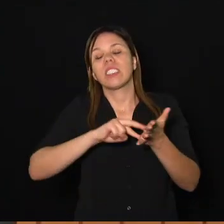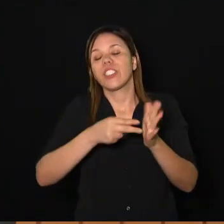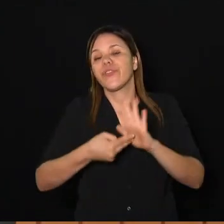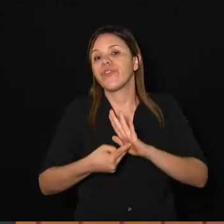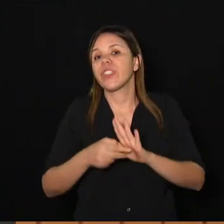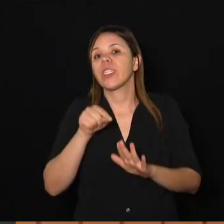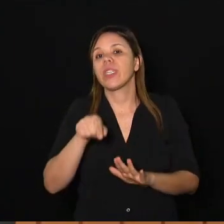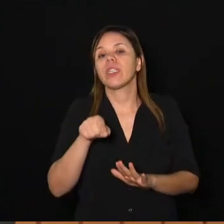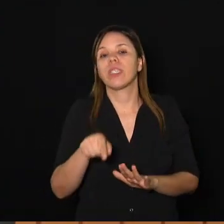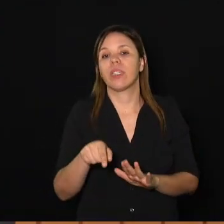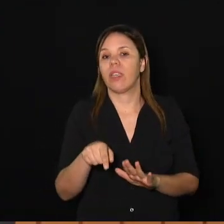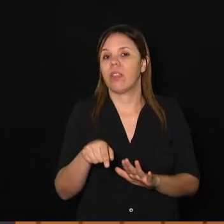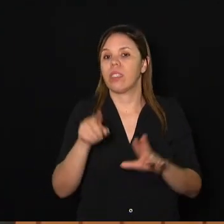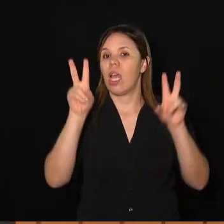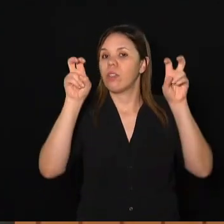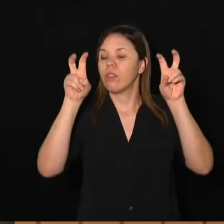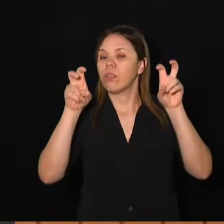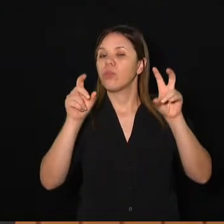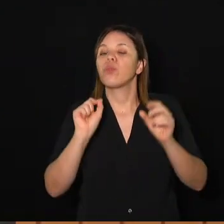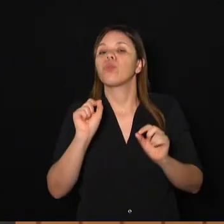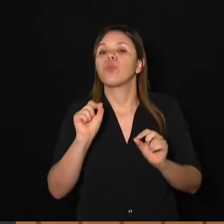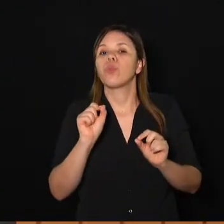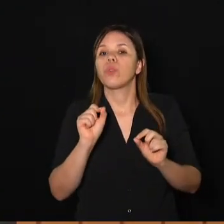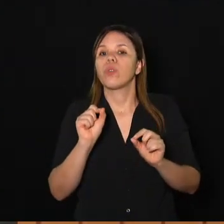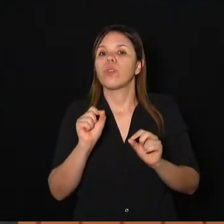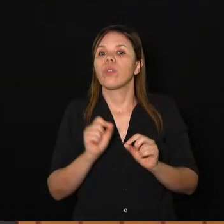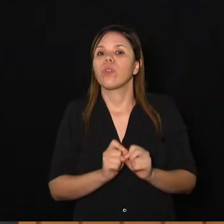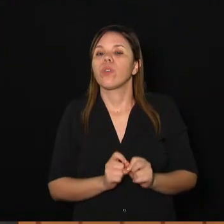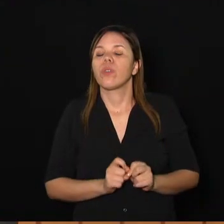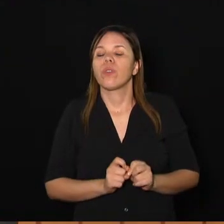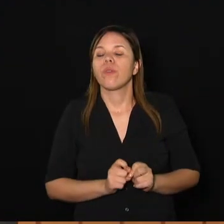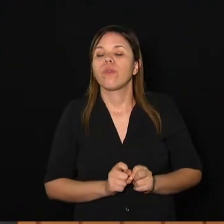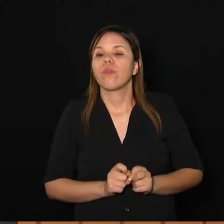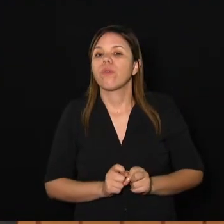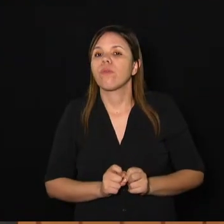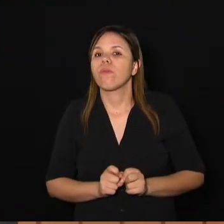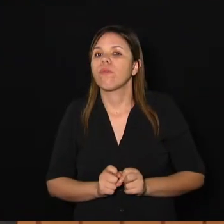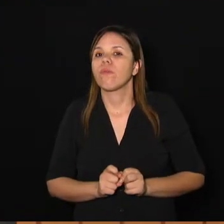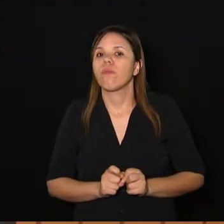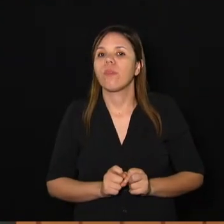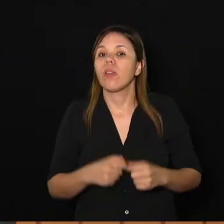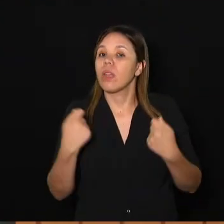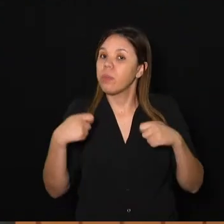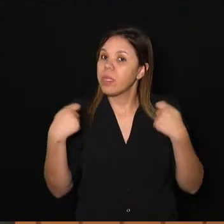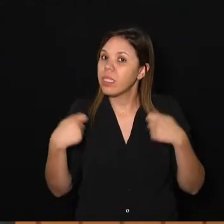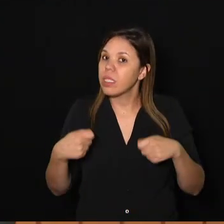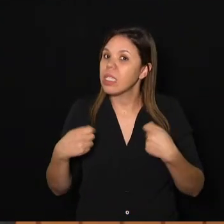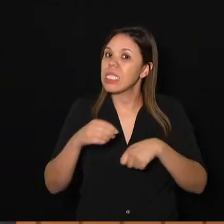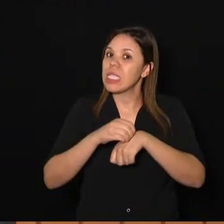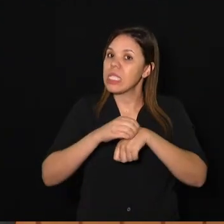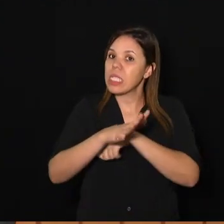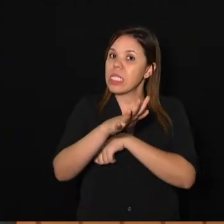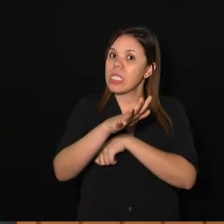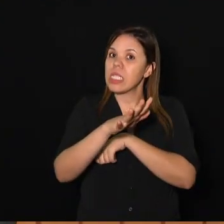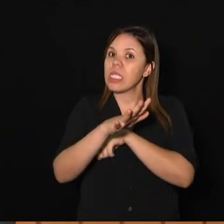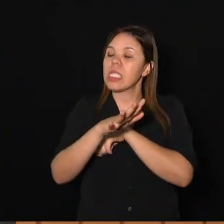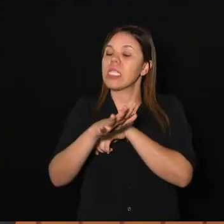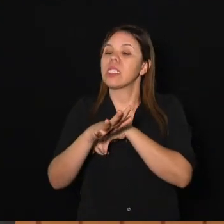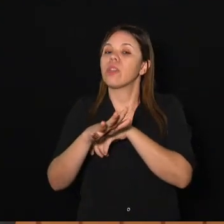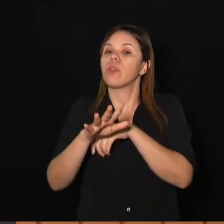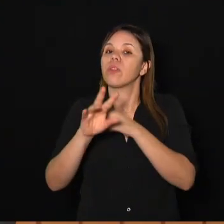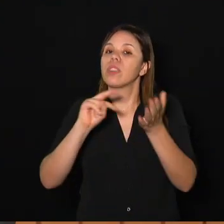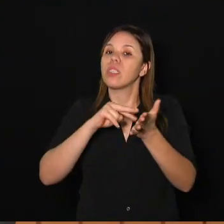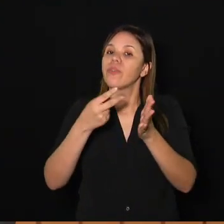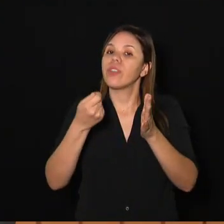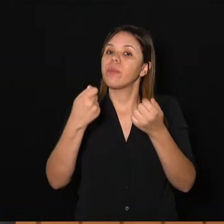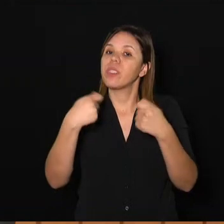assunto debatido é um assunto que precisa passar sob o crivo da esfera